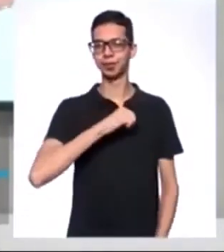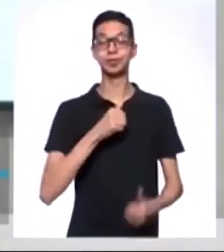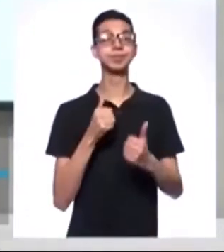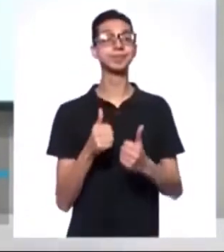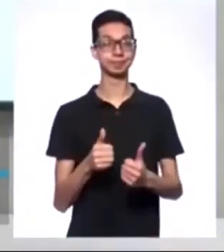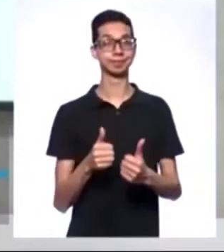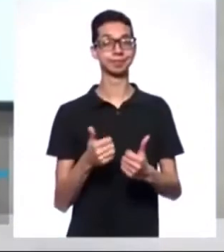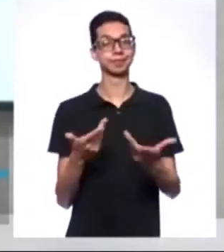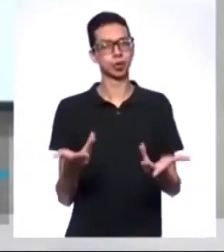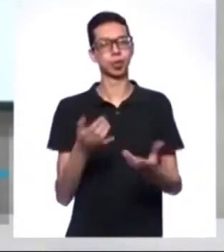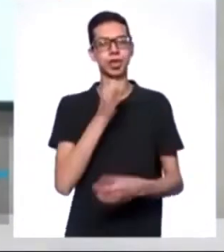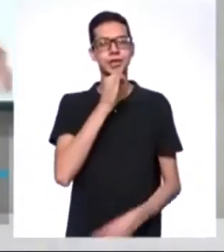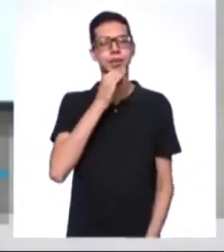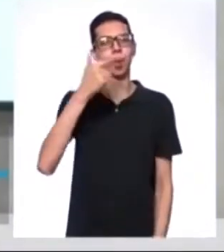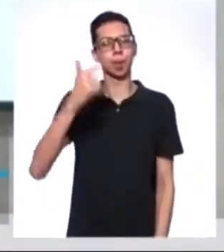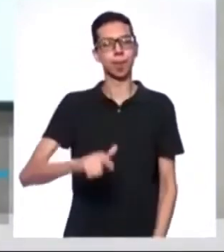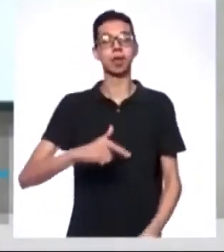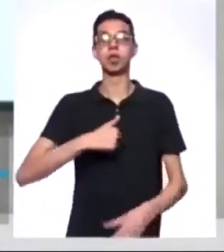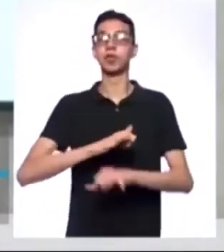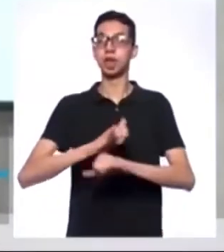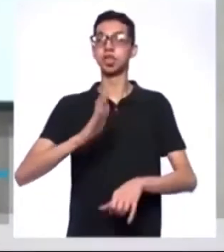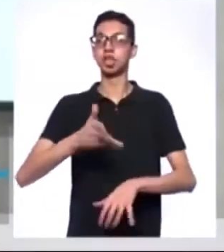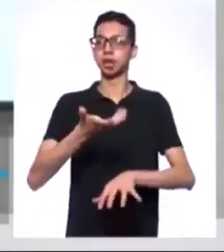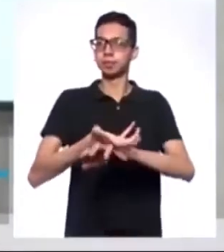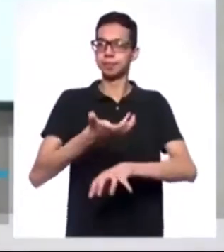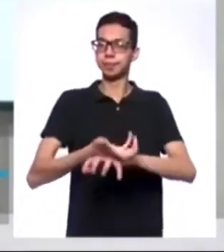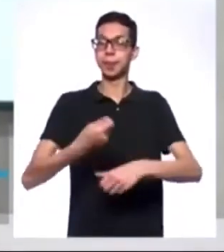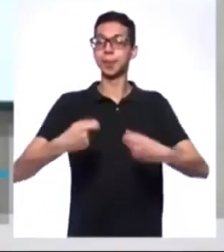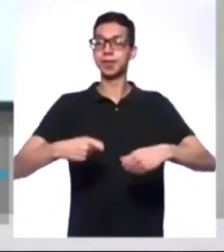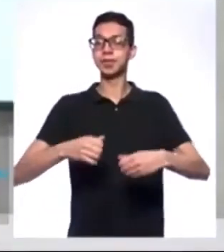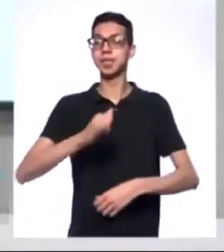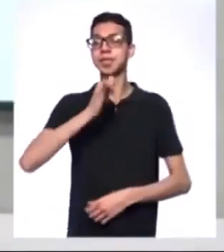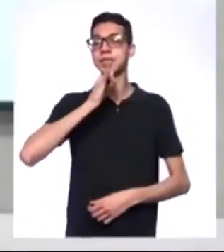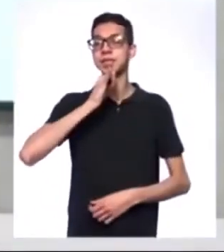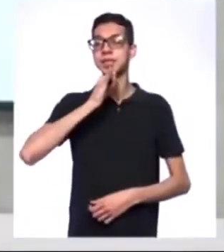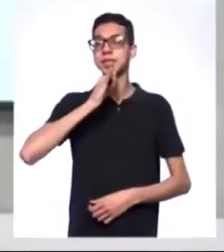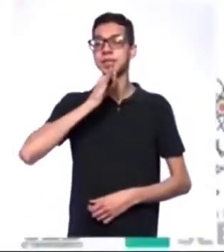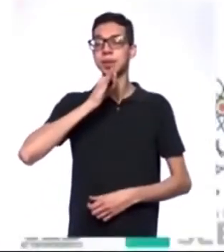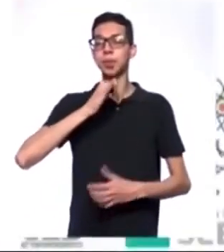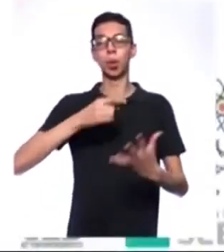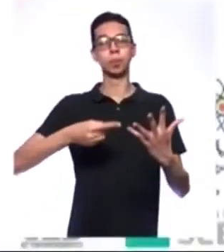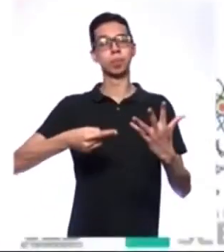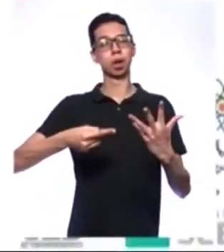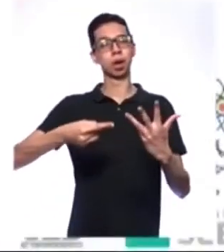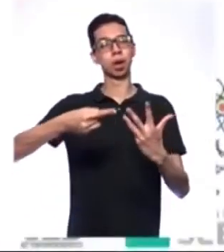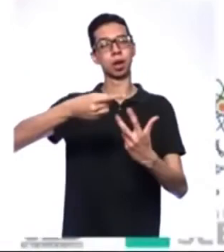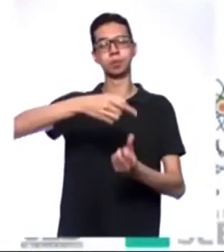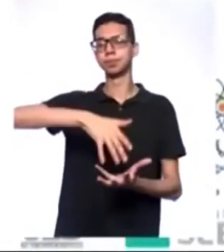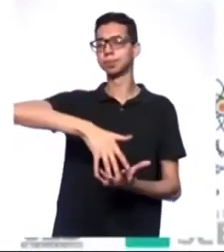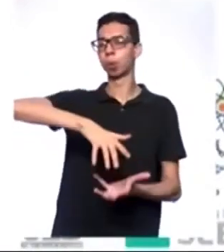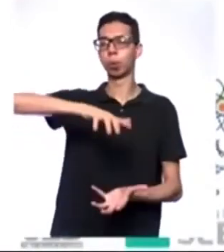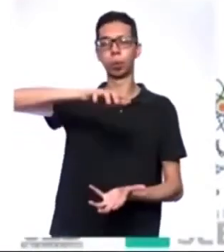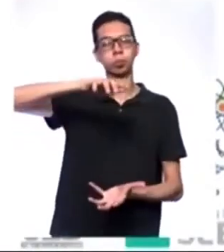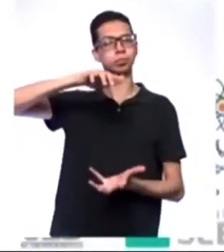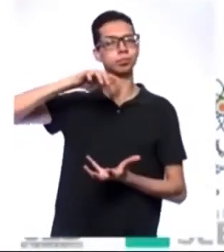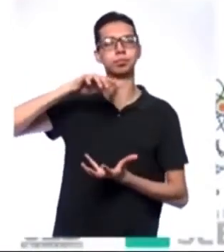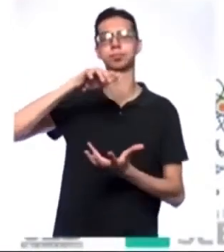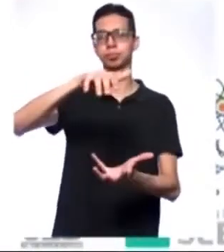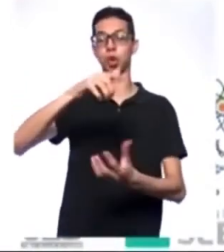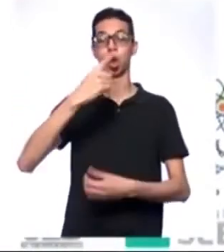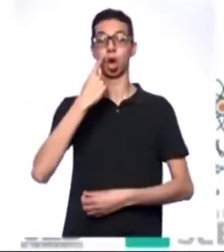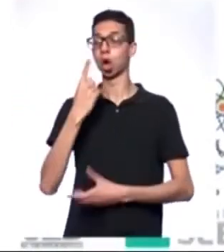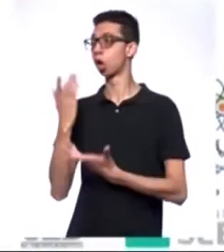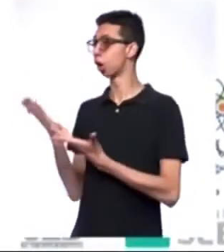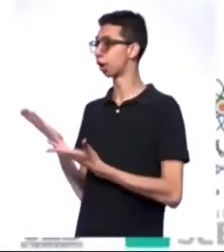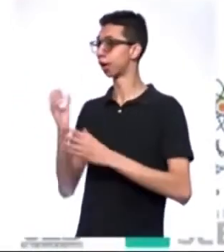mais um exemplo Como eu disse essa matéria tem que ser recheada de exemplos vamos para tela olha só mais um modelo